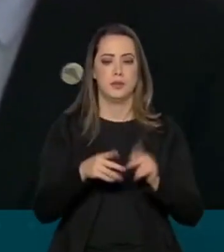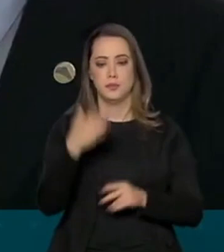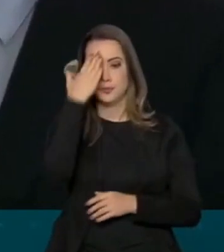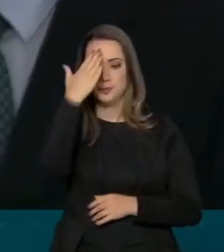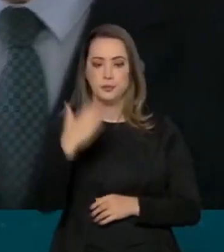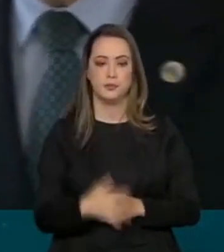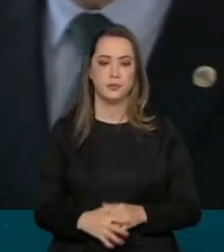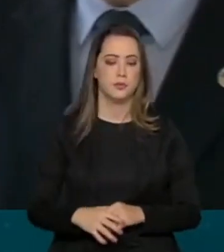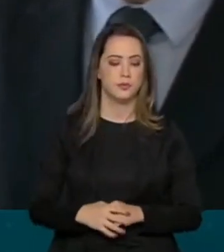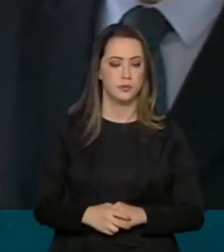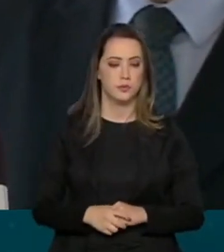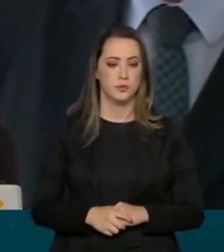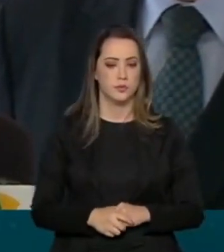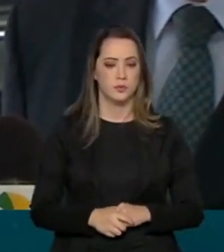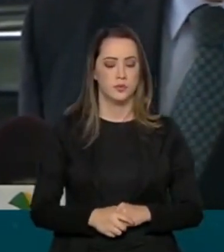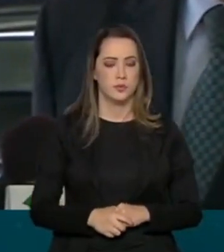Obrigado.